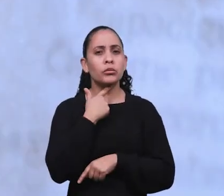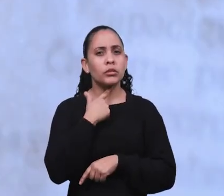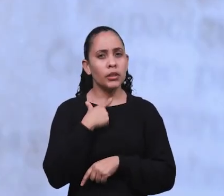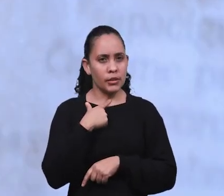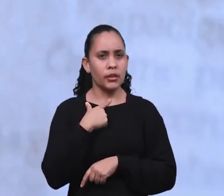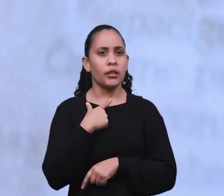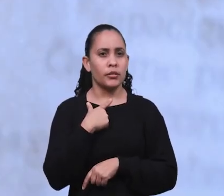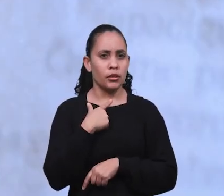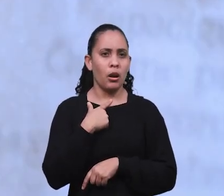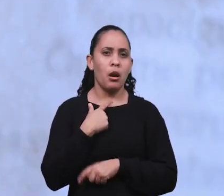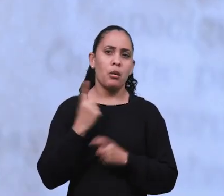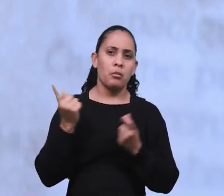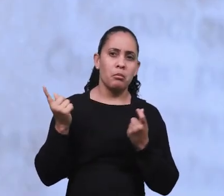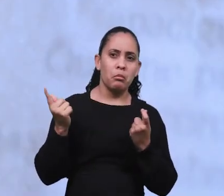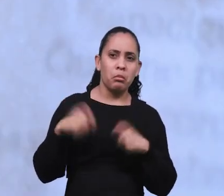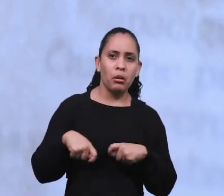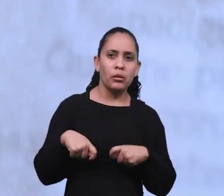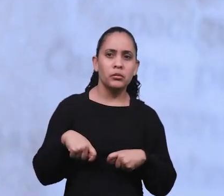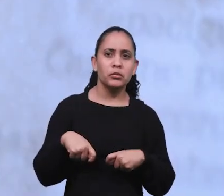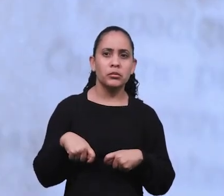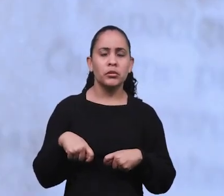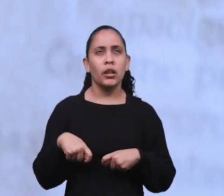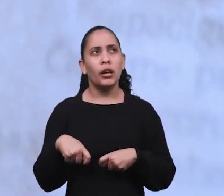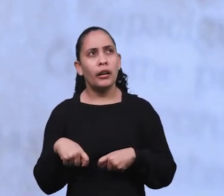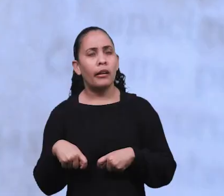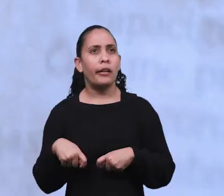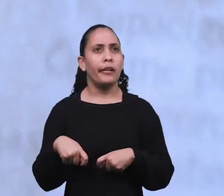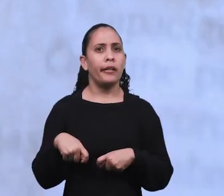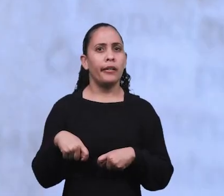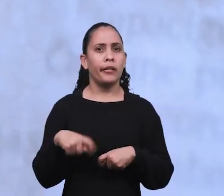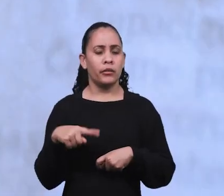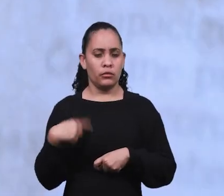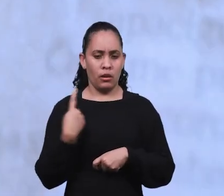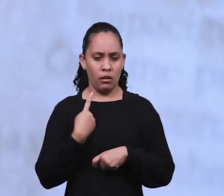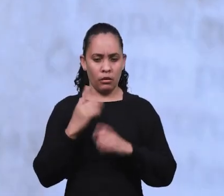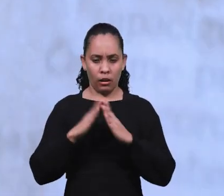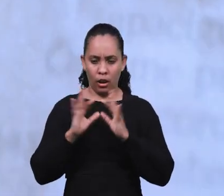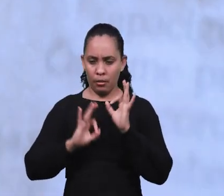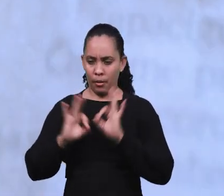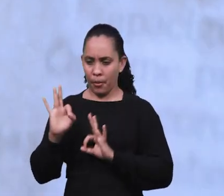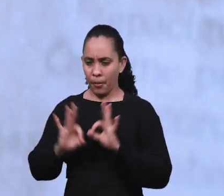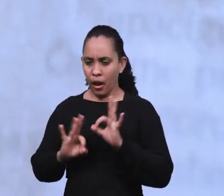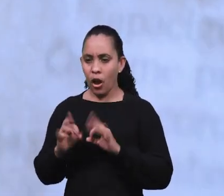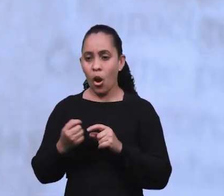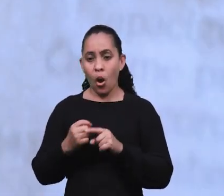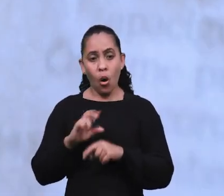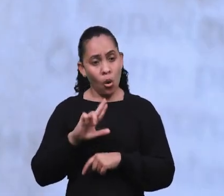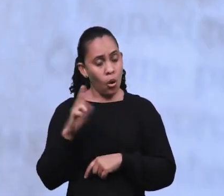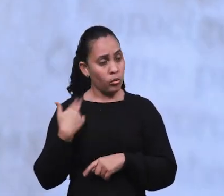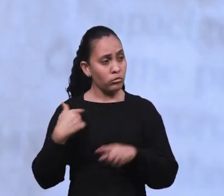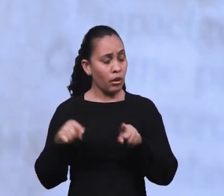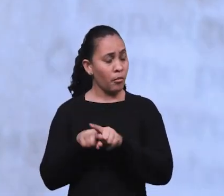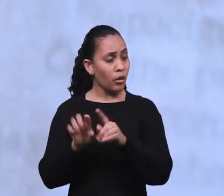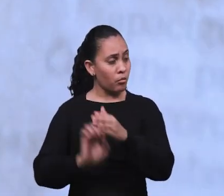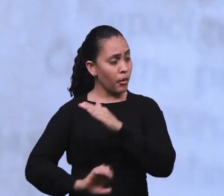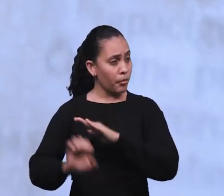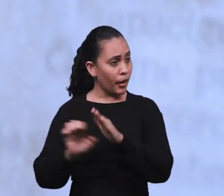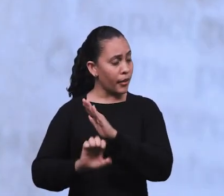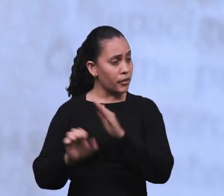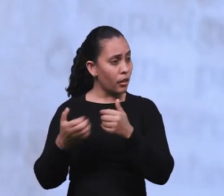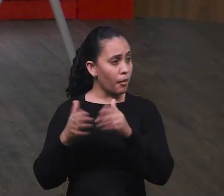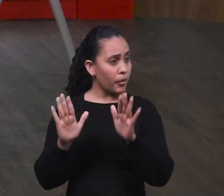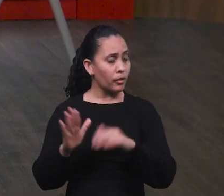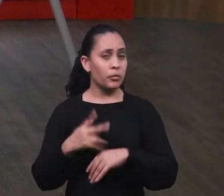no desejo de empreender, seja uma coisa até caseira, como nós falamos no outro programa, ou seja mesmo um negócio mesmo que ela